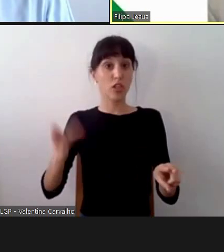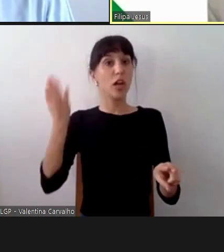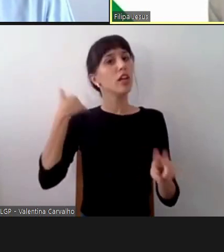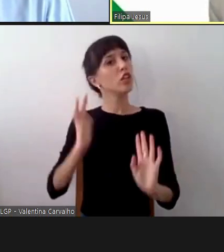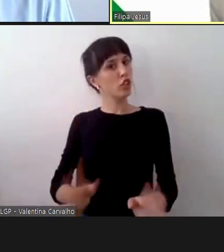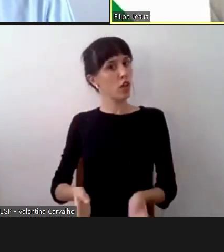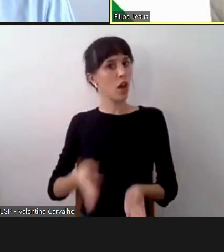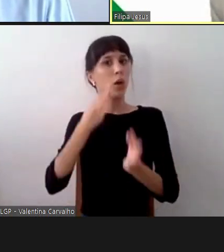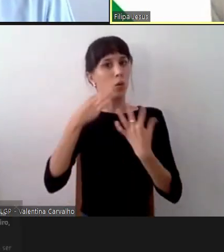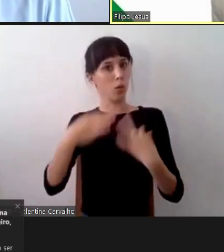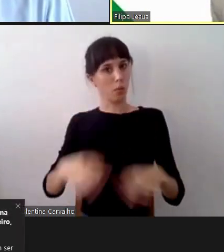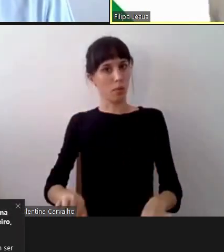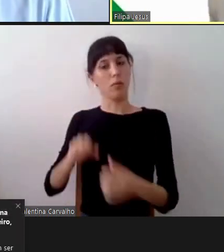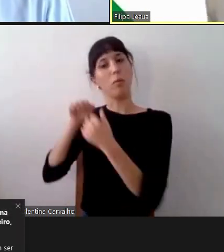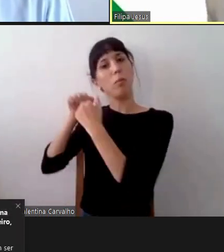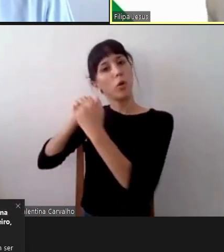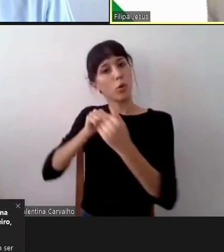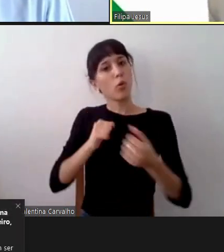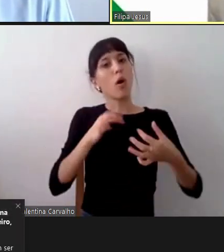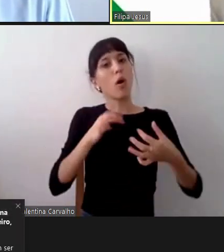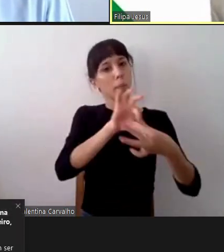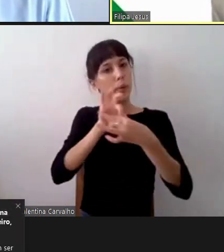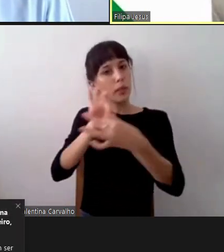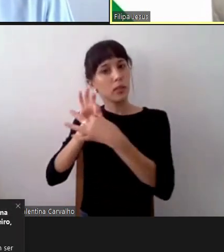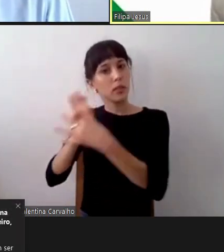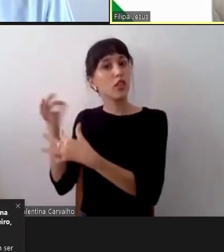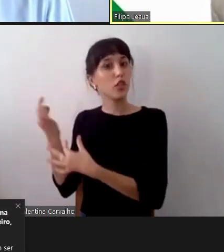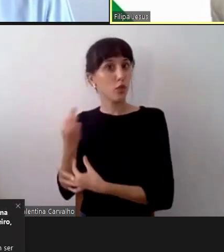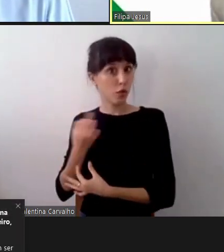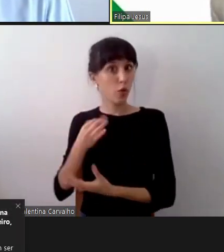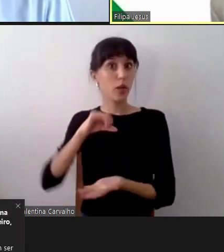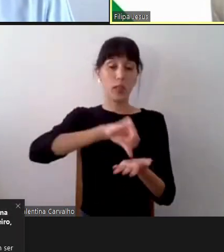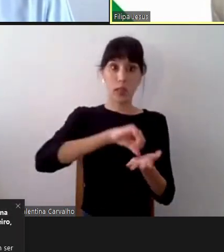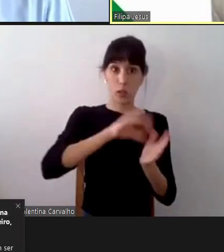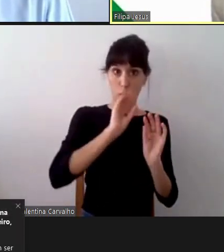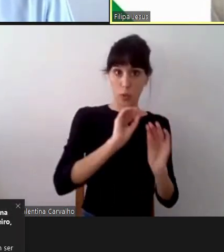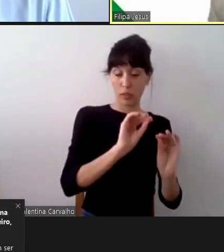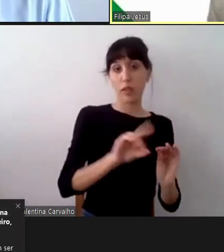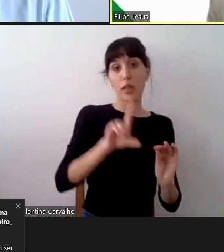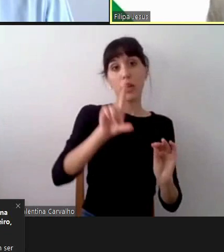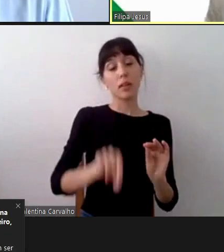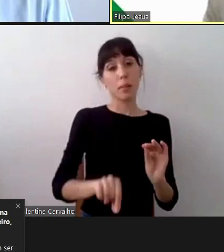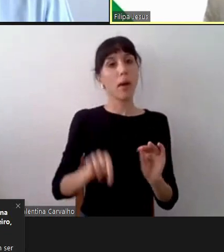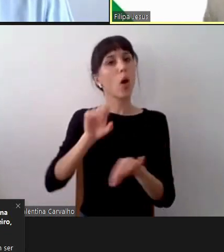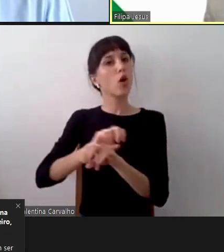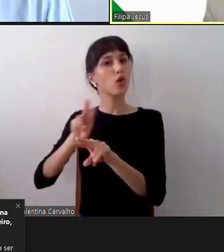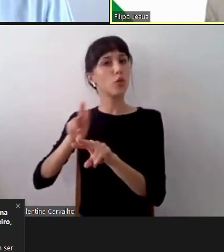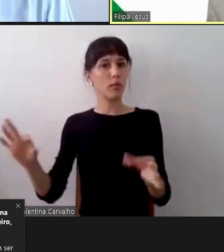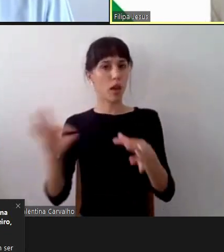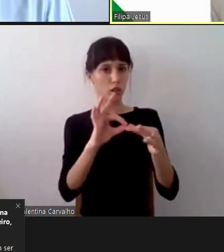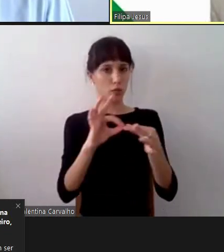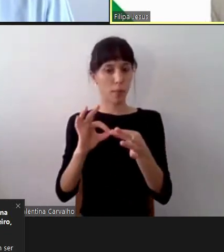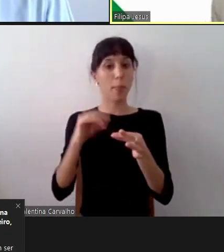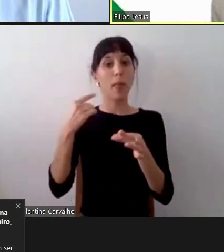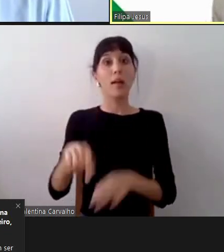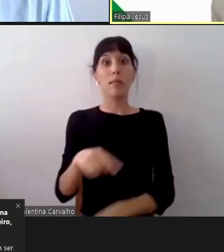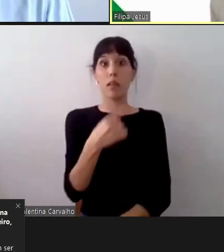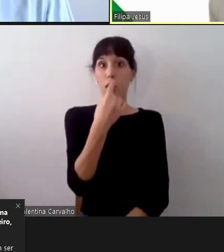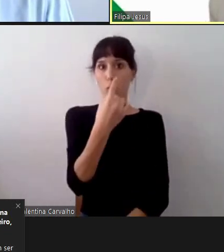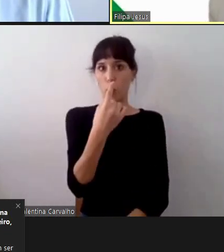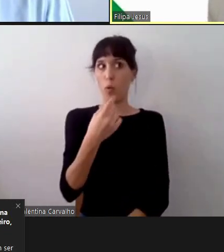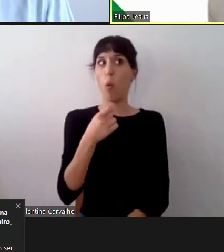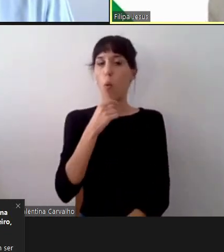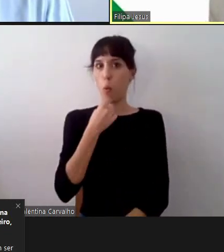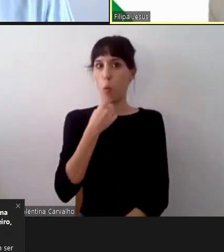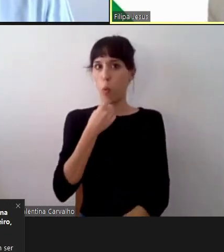parcerias entre os centros Qualifica e os hospitais. E há uma qualificação que integra o Catálogo Nacional de Qualificações que é muito procurada,